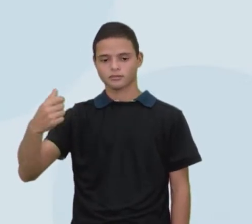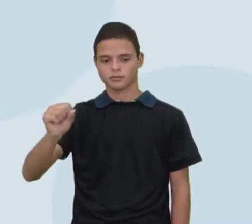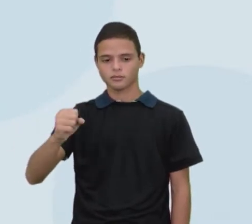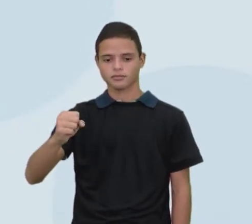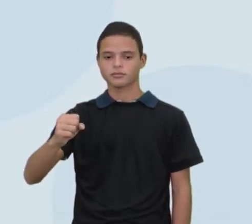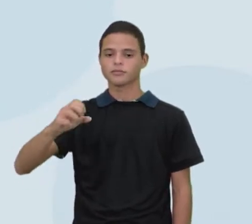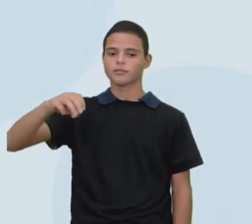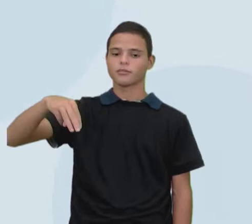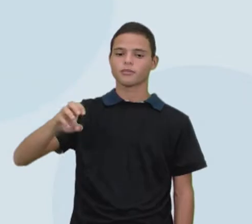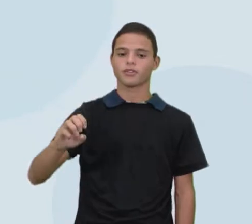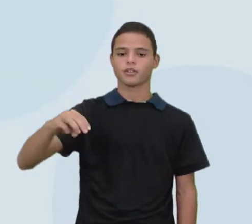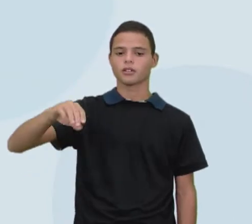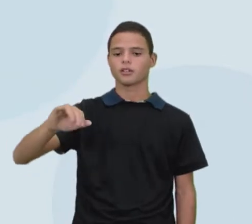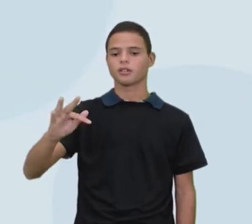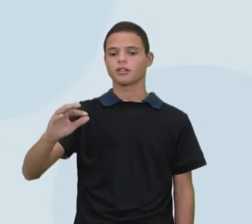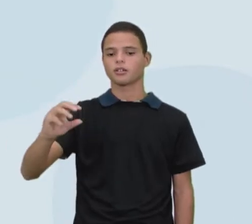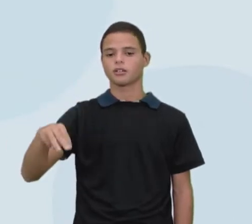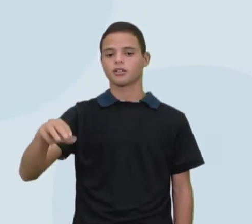MIF-MAT-08 e